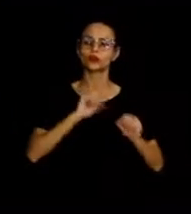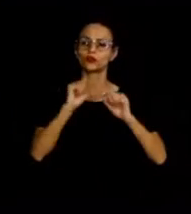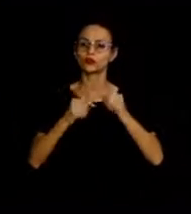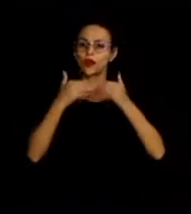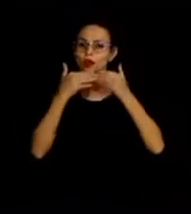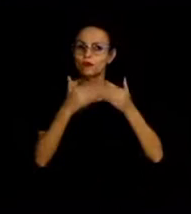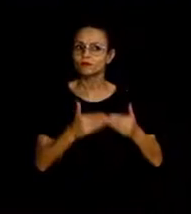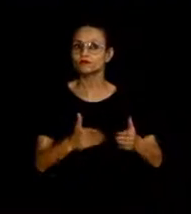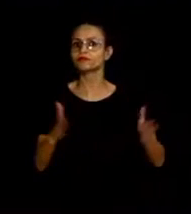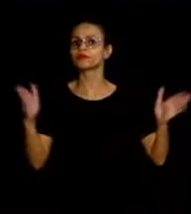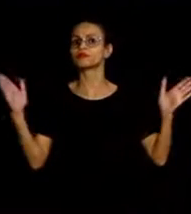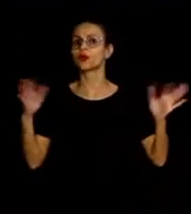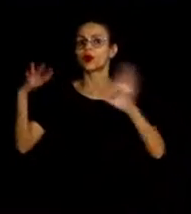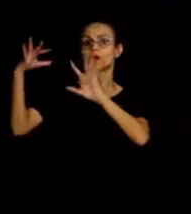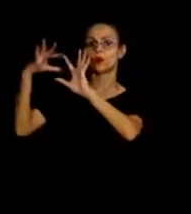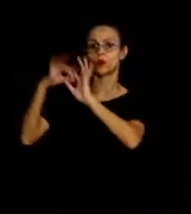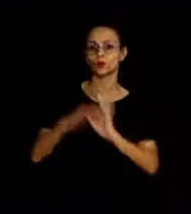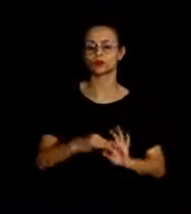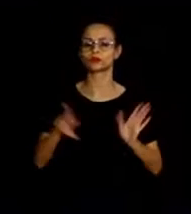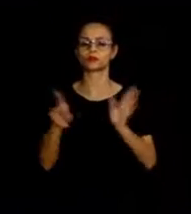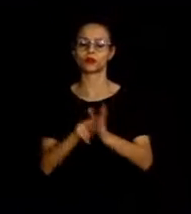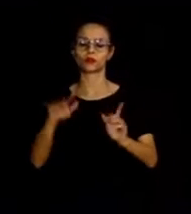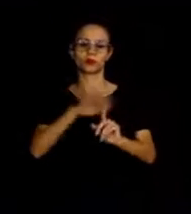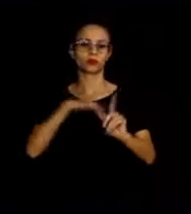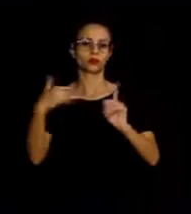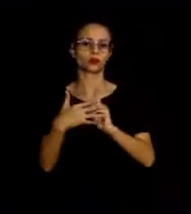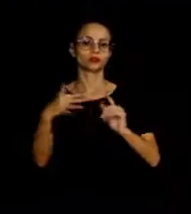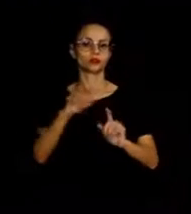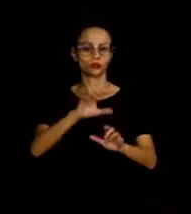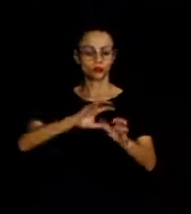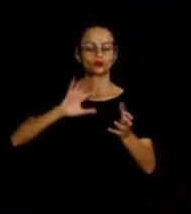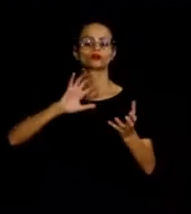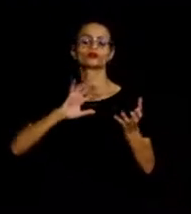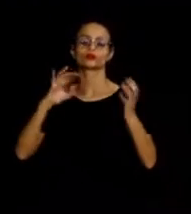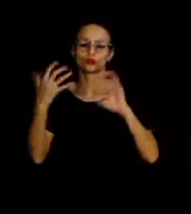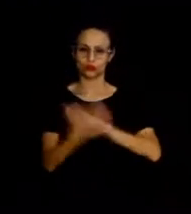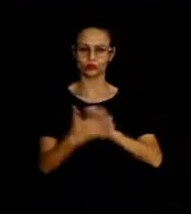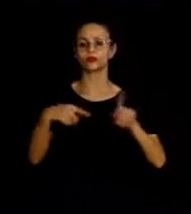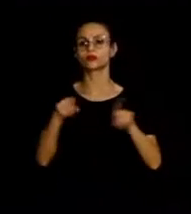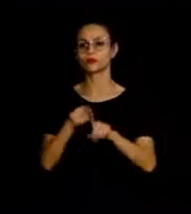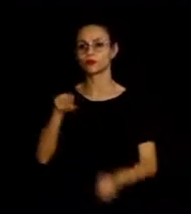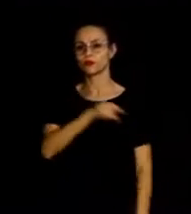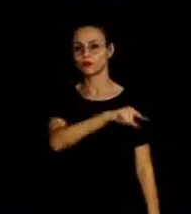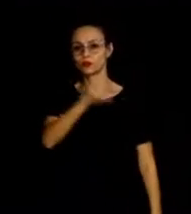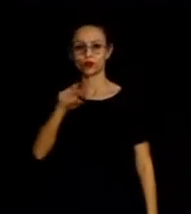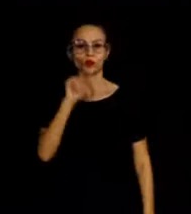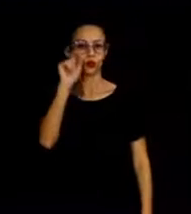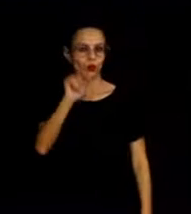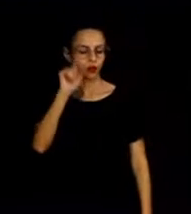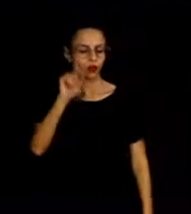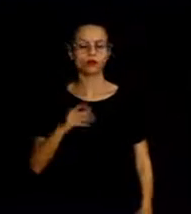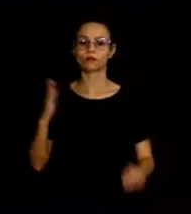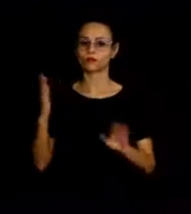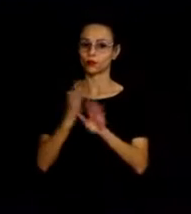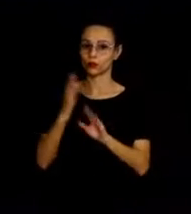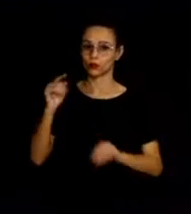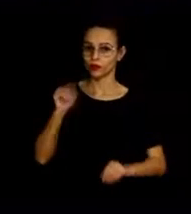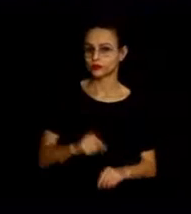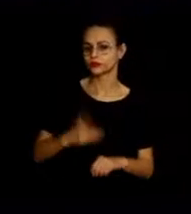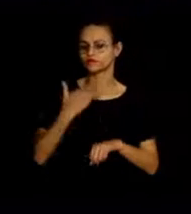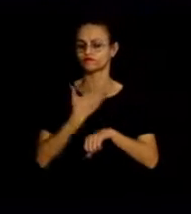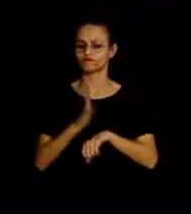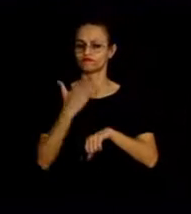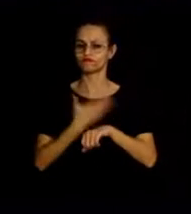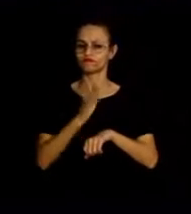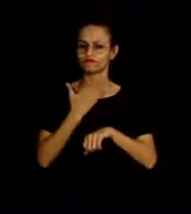contexto maior num contexto de transformação mais uma vez sociedade e vocês serão em razão desse